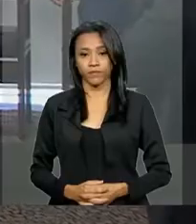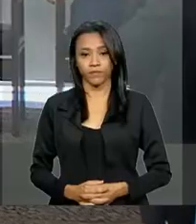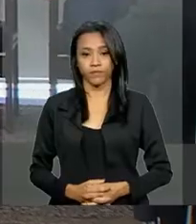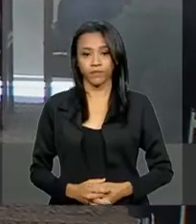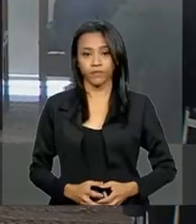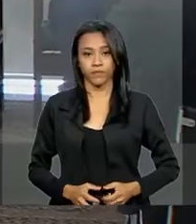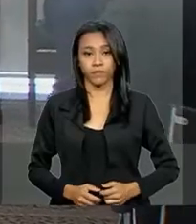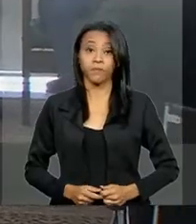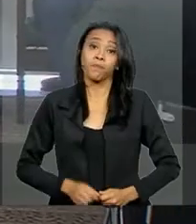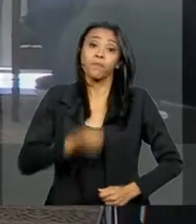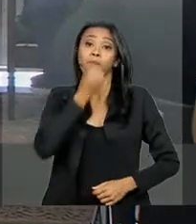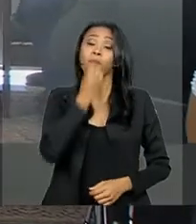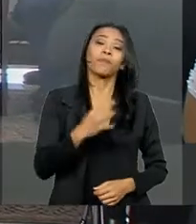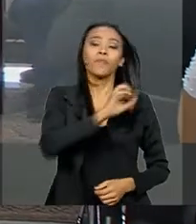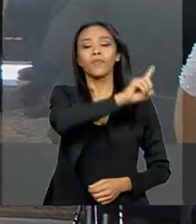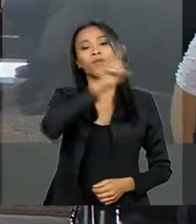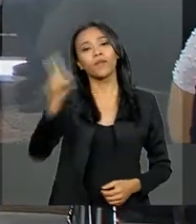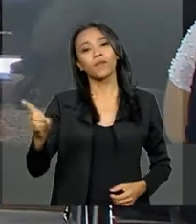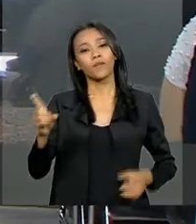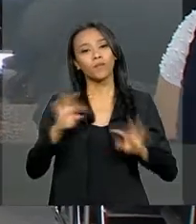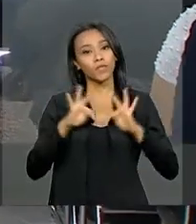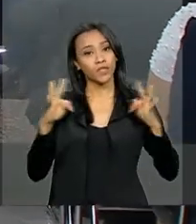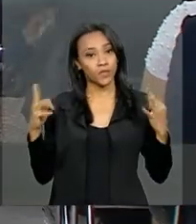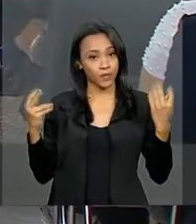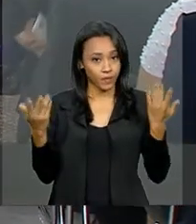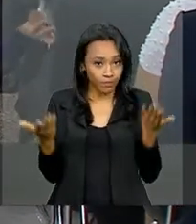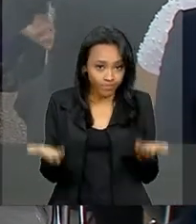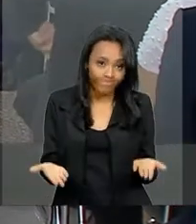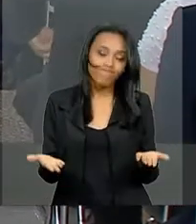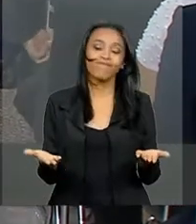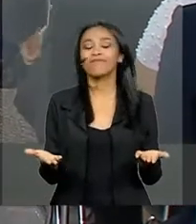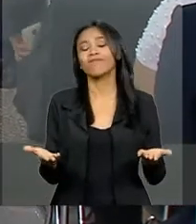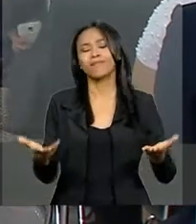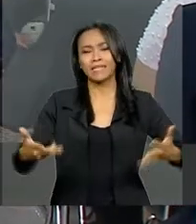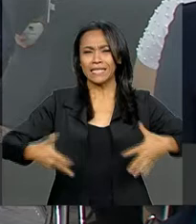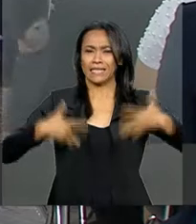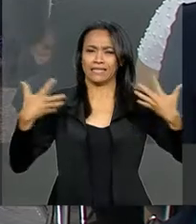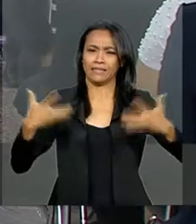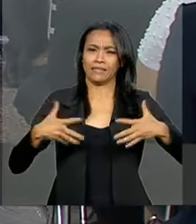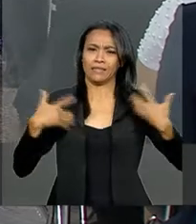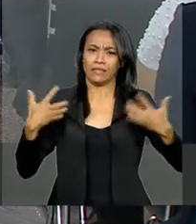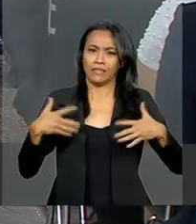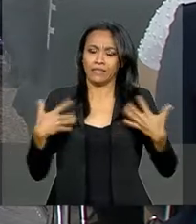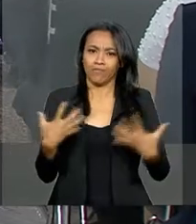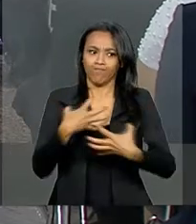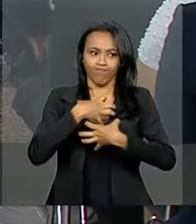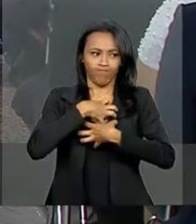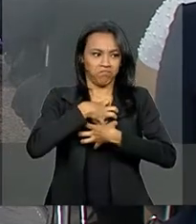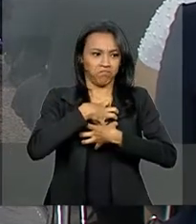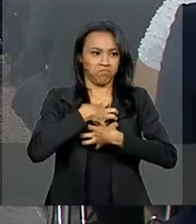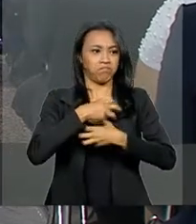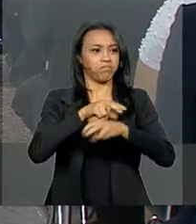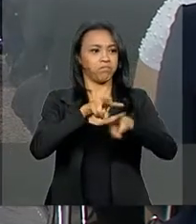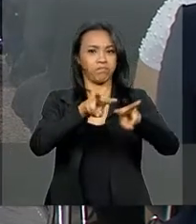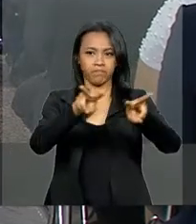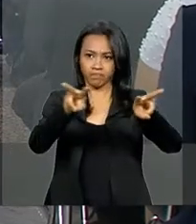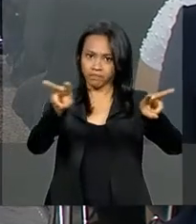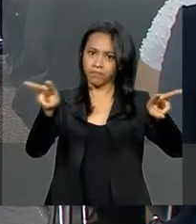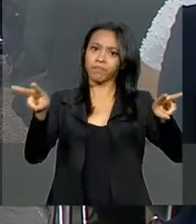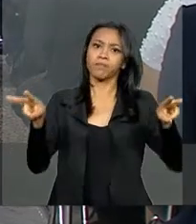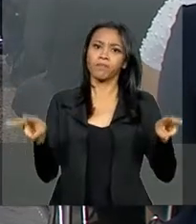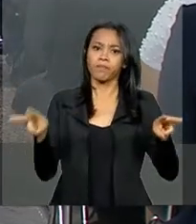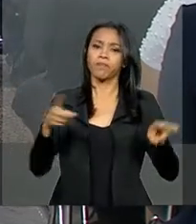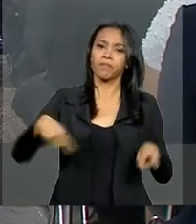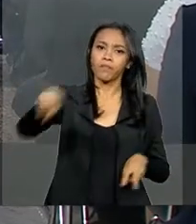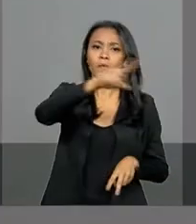todos uma alegria uma honra estar aqui com a presença das senhoras e dos